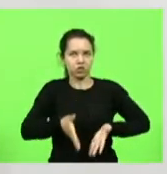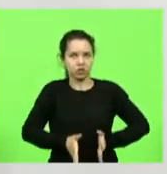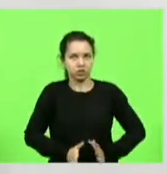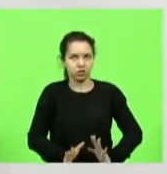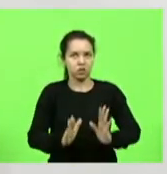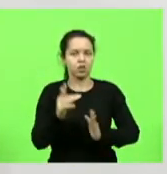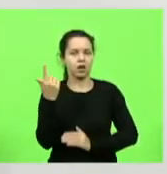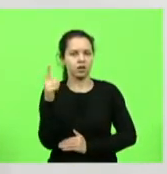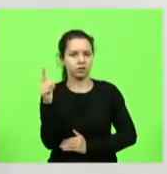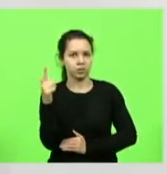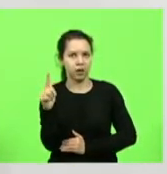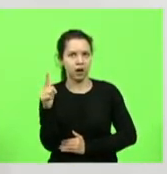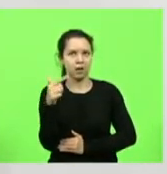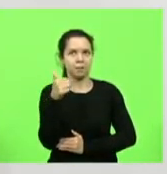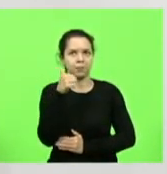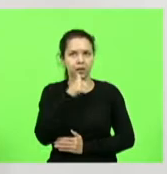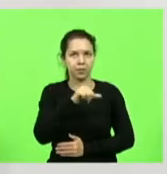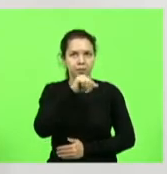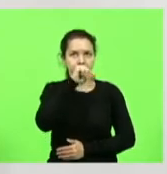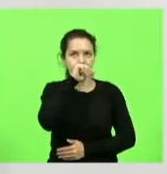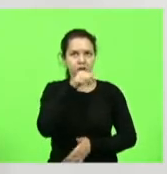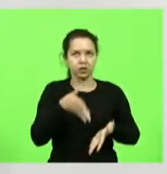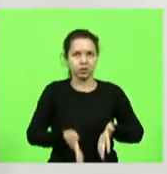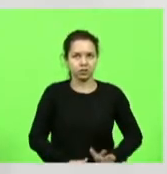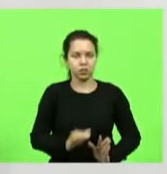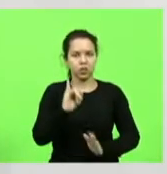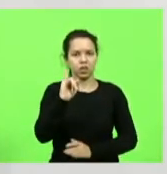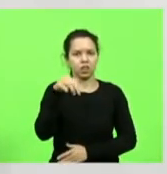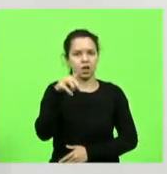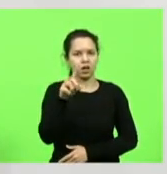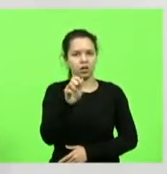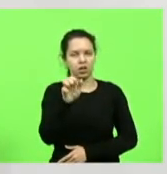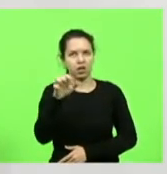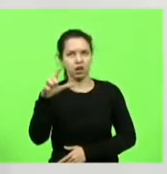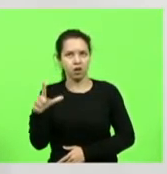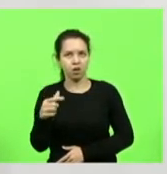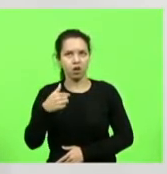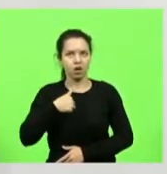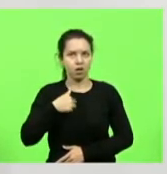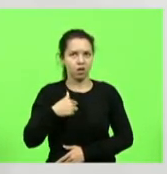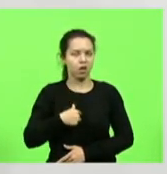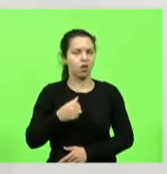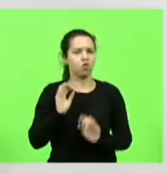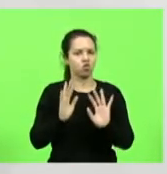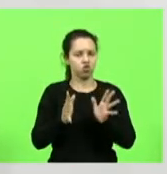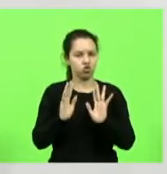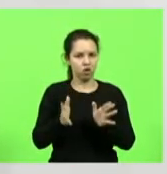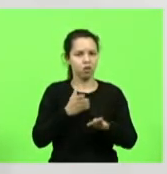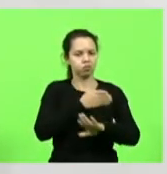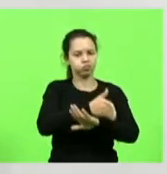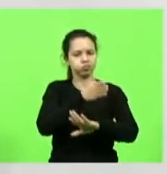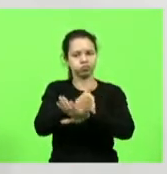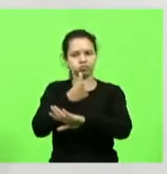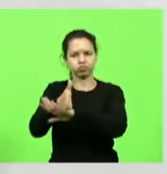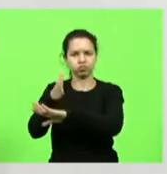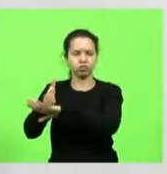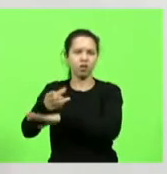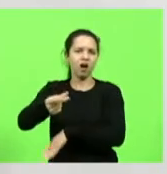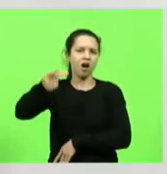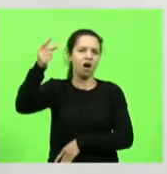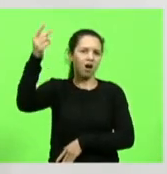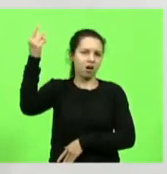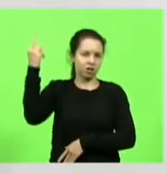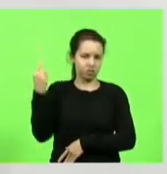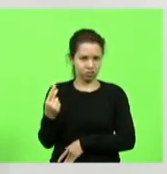minha mãe nasceu em Indaial. Eu percorro essas rodovias muito antes de